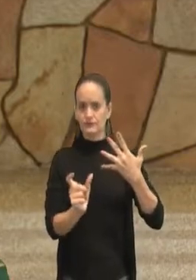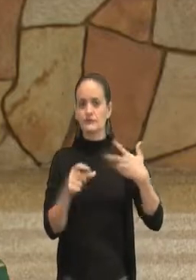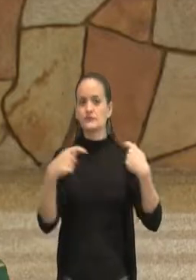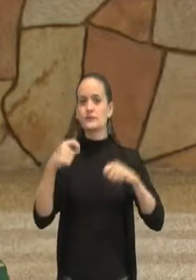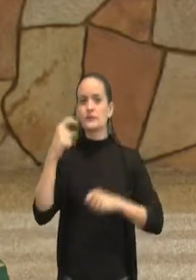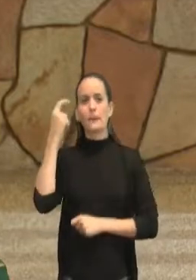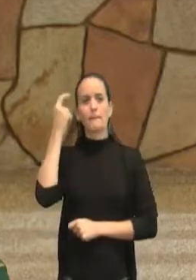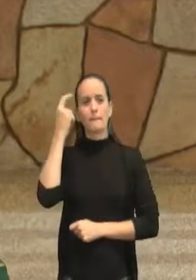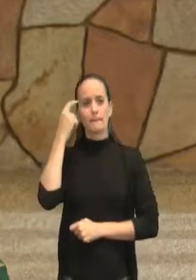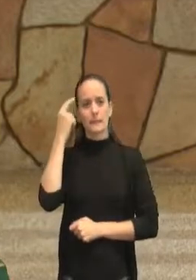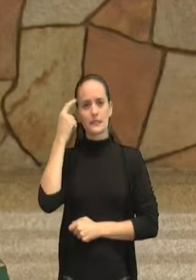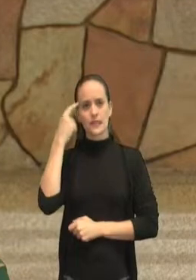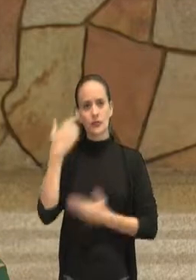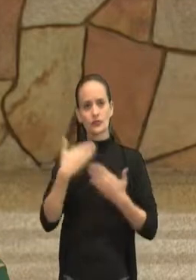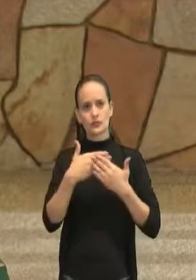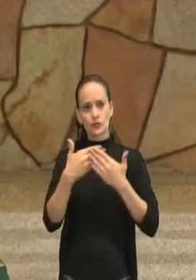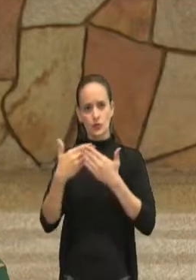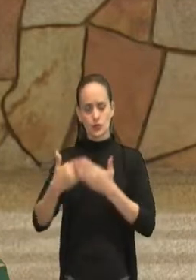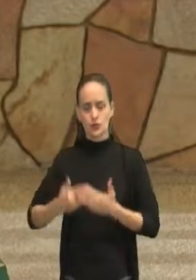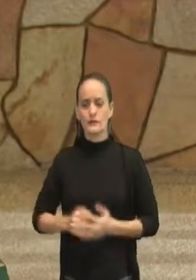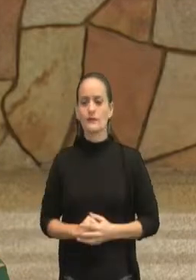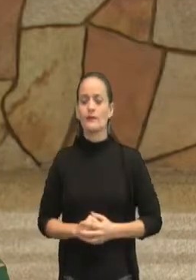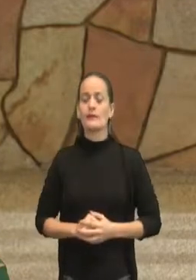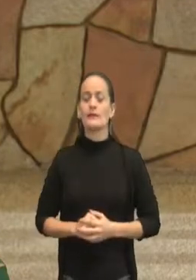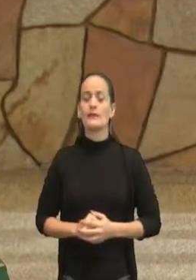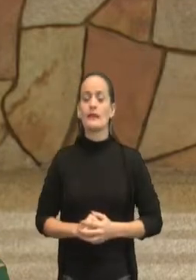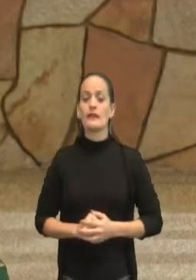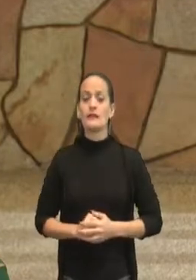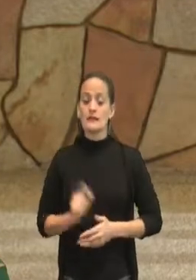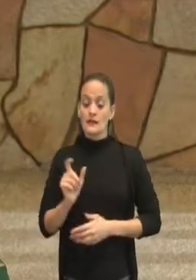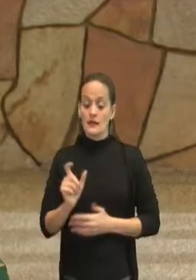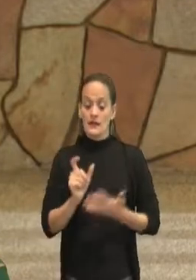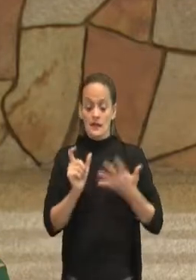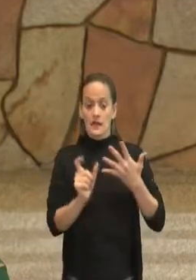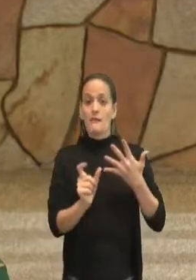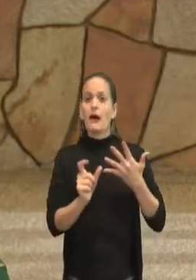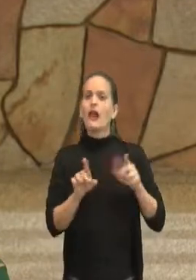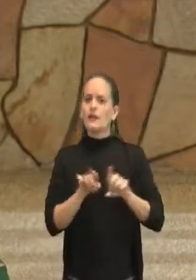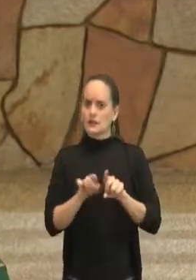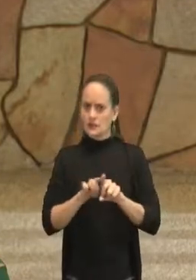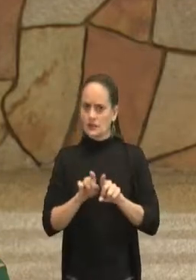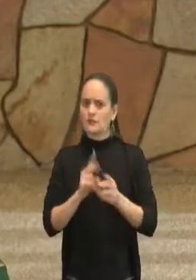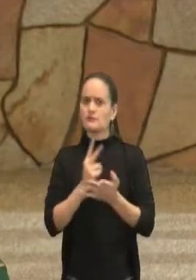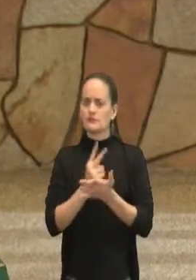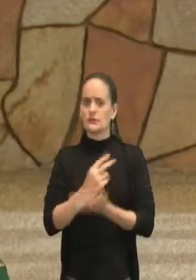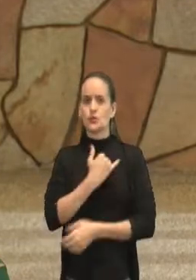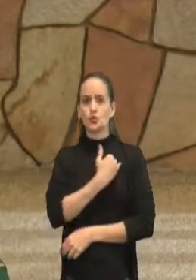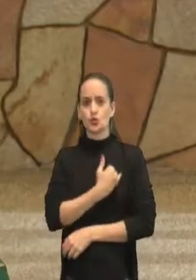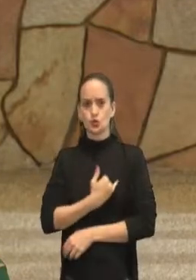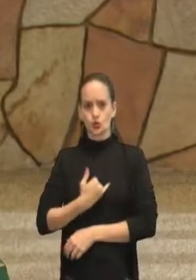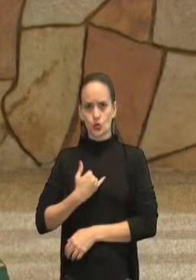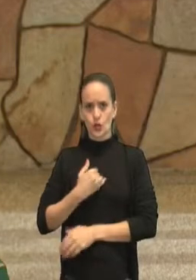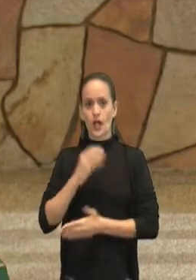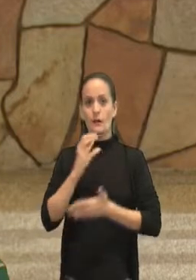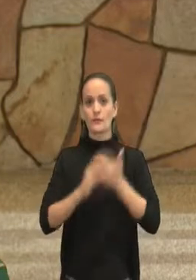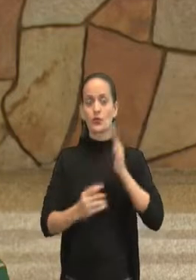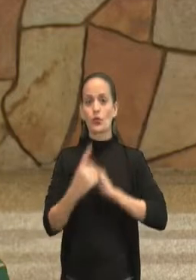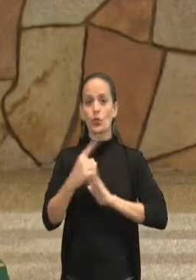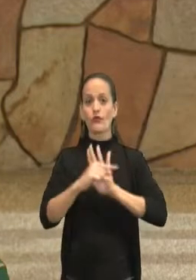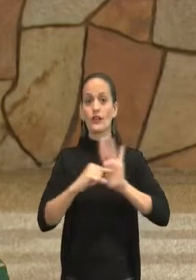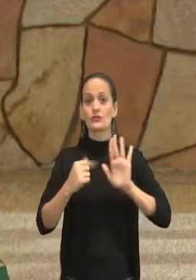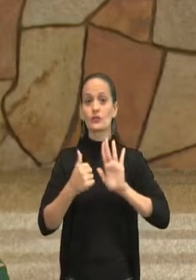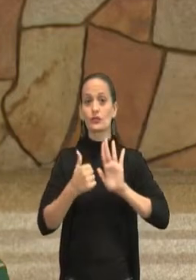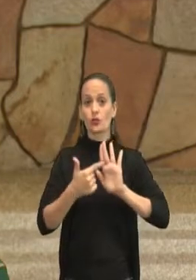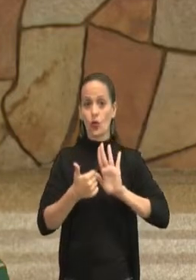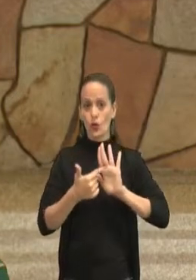precisamos refletir. Essa palavra também se encontra no Evangelho de João, no capítulo 1, no verso 12. O